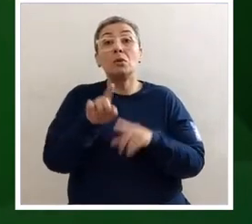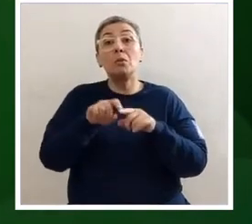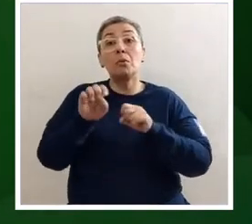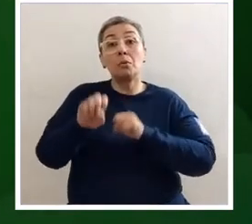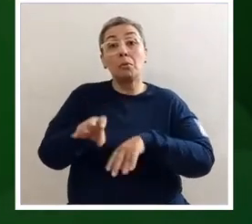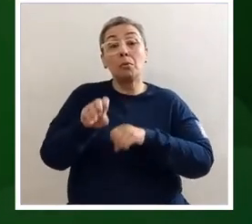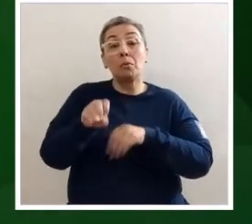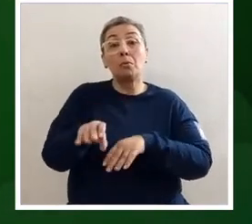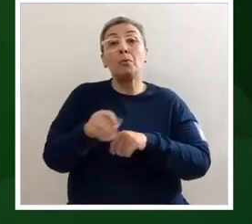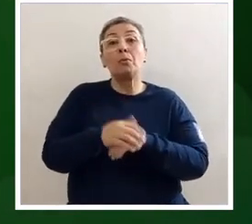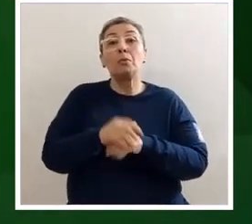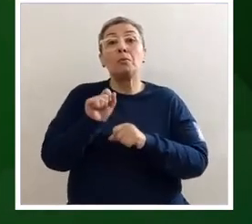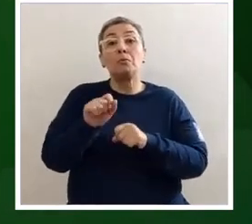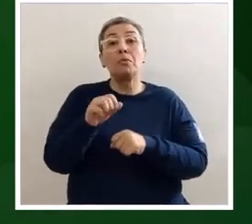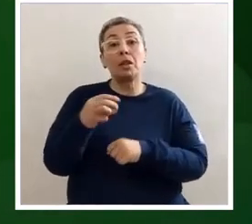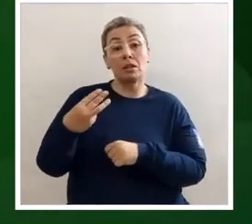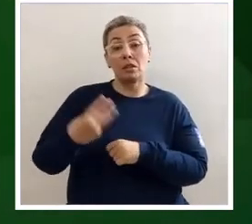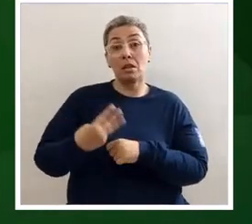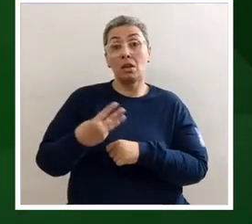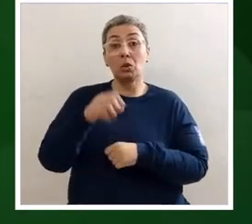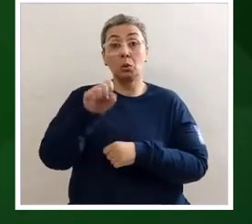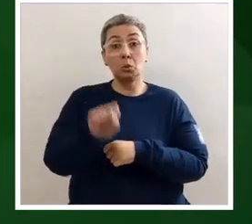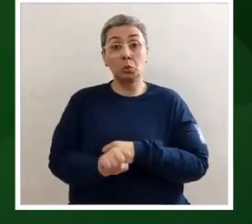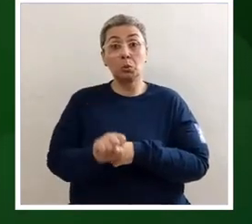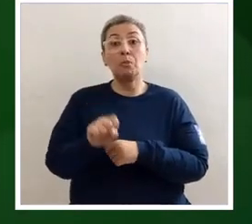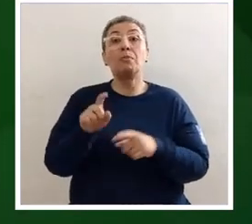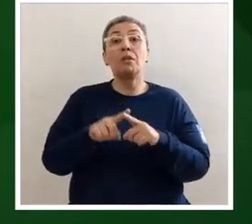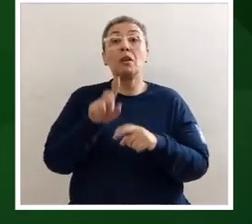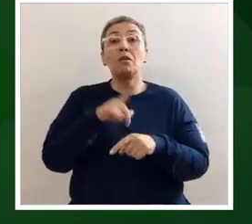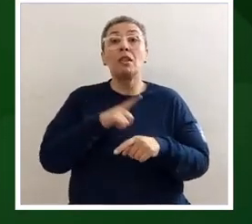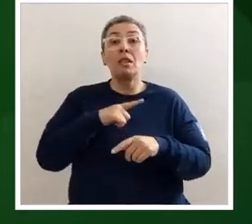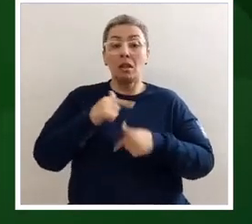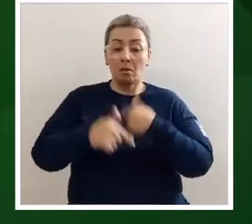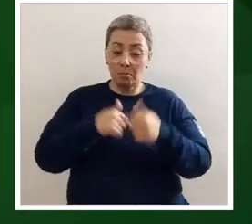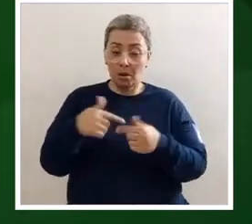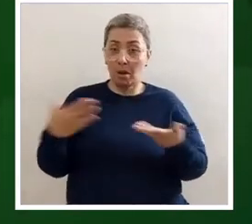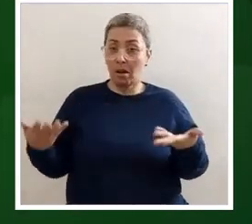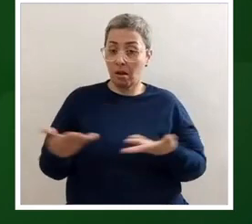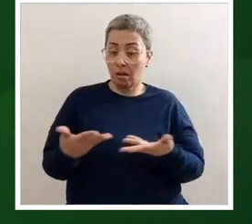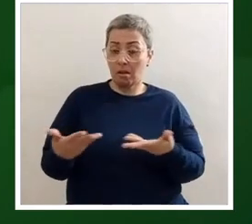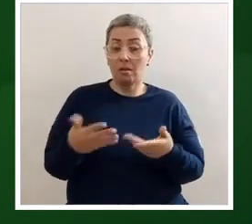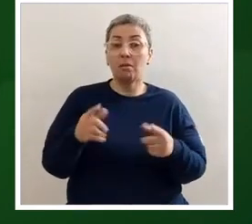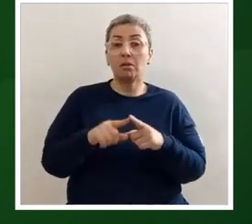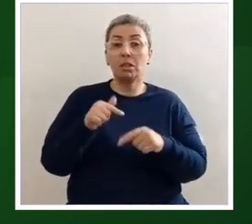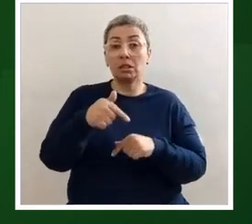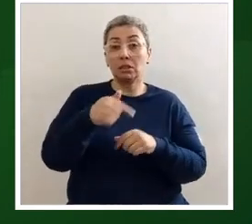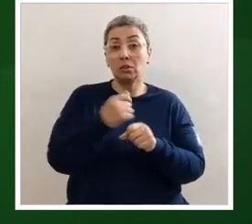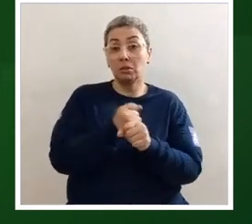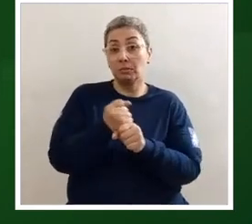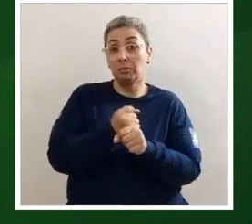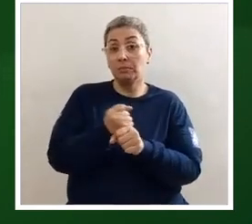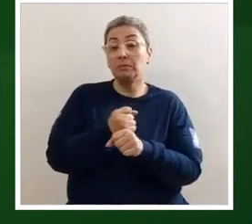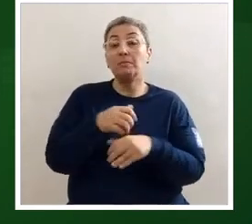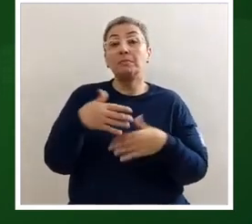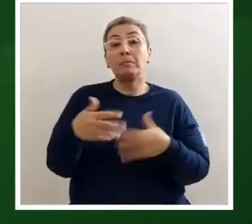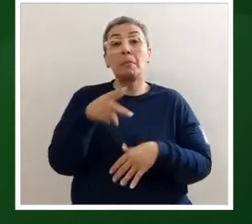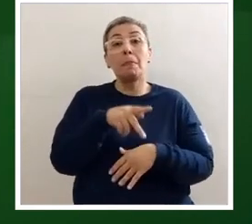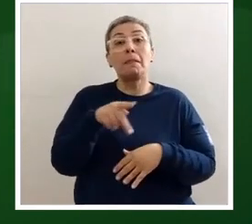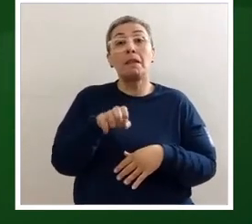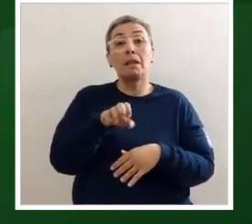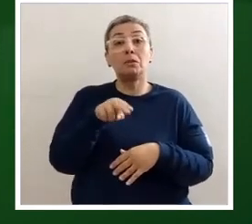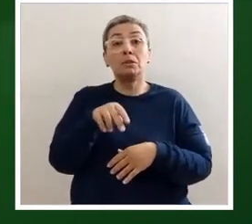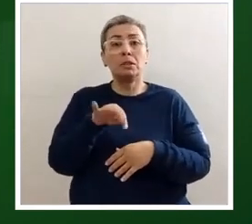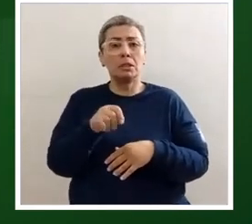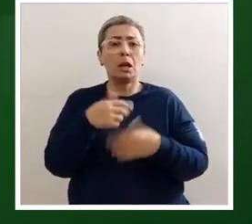educação 3 Sul onde ela traz e sendo essa posição há sete anos Professor Eunice